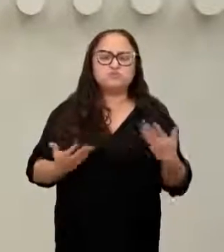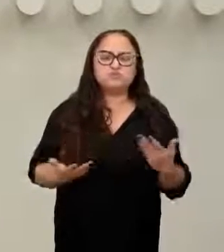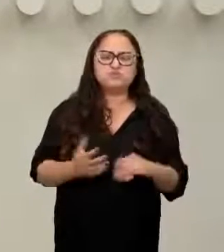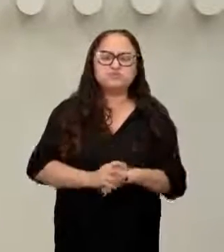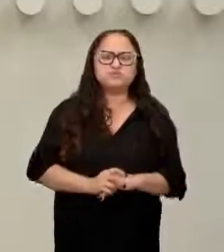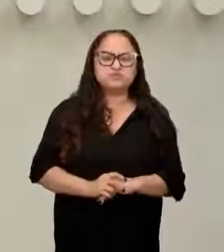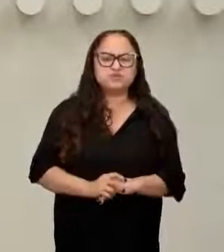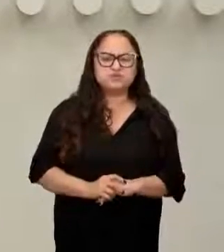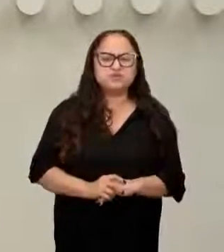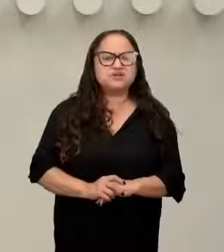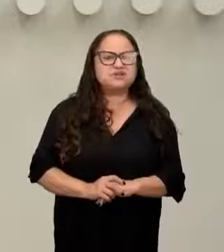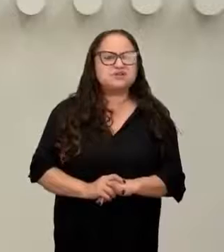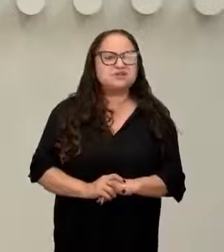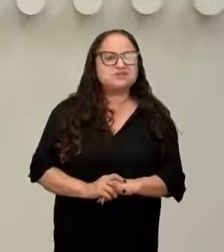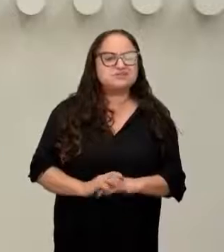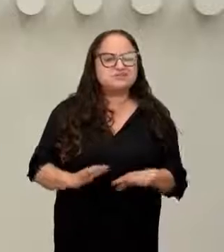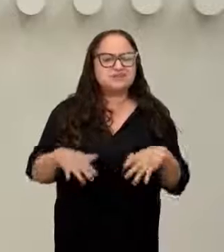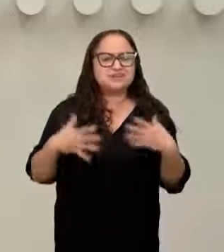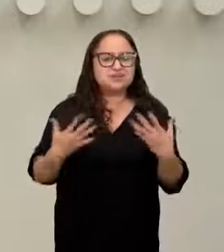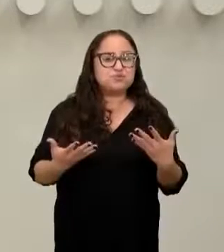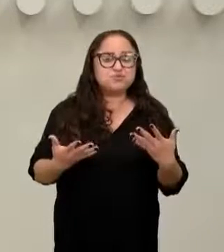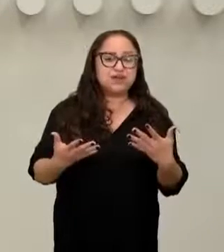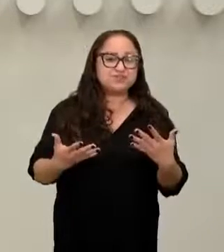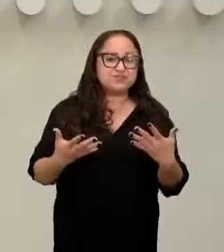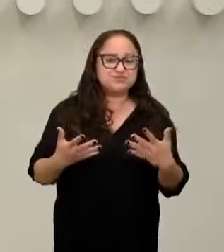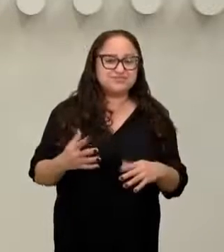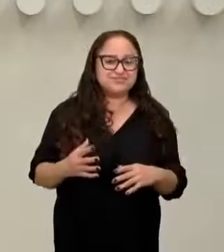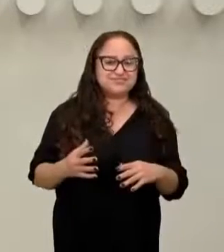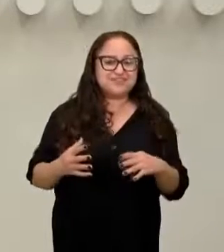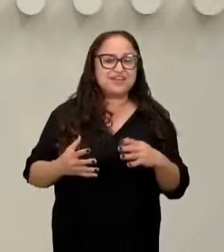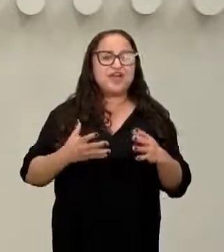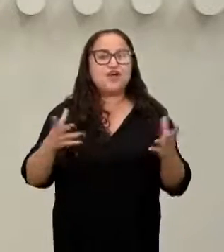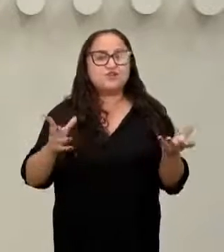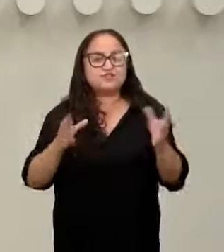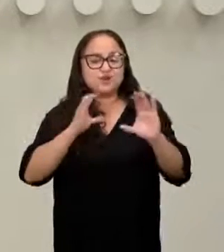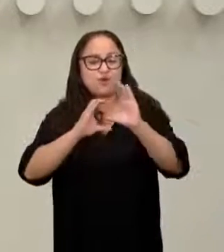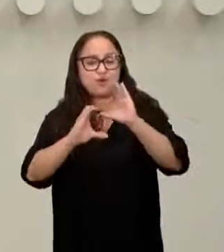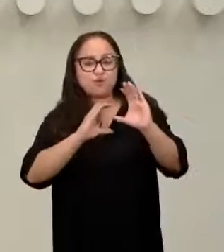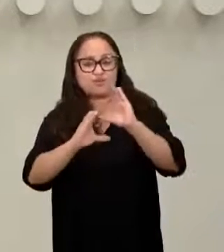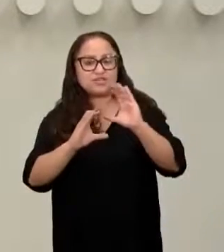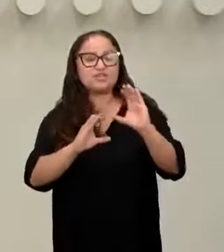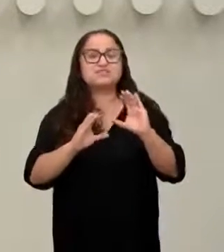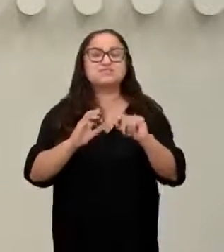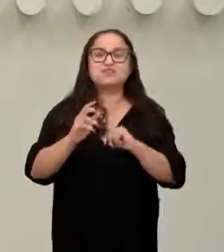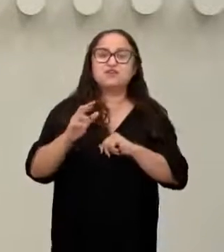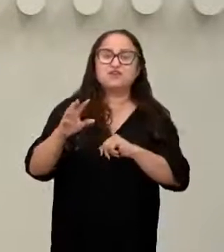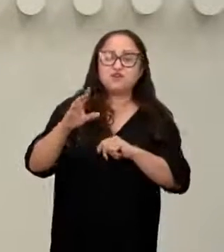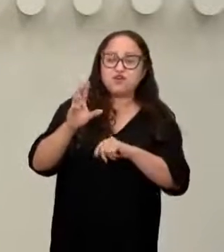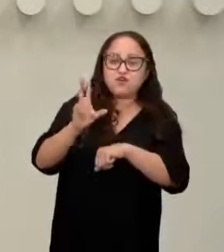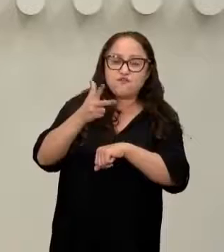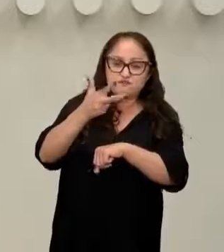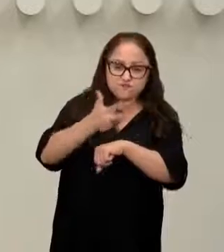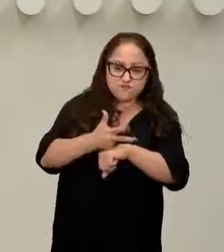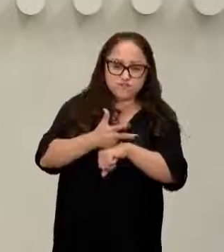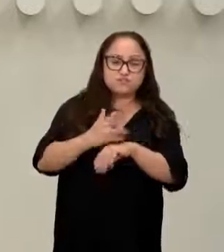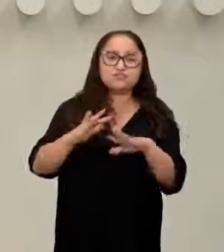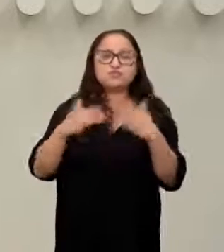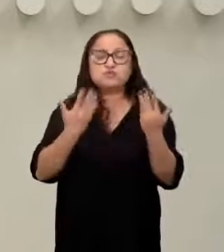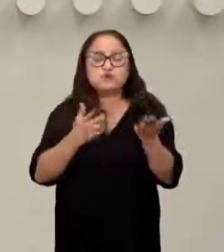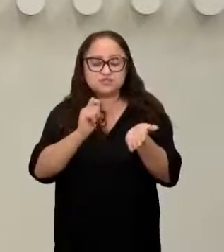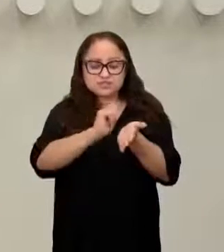aqui num veículo de comunicação, centro de mídias, por exemplo, na TV, quando eu vou escrever, quando eu